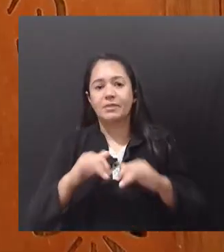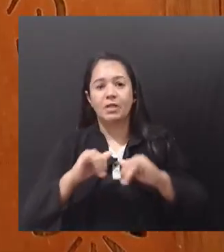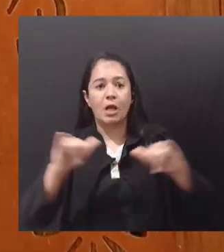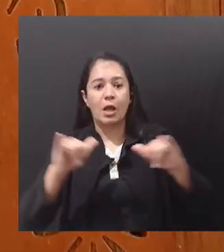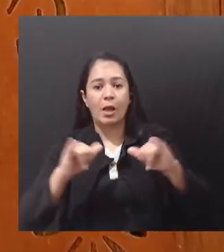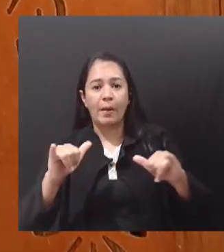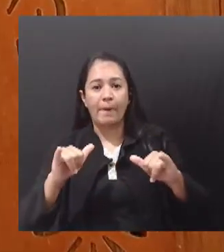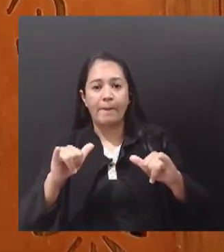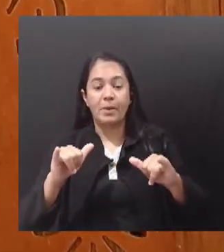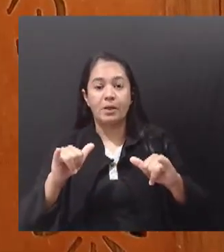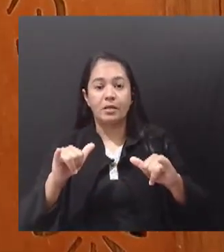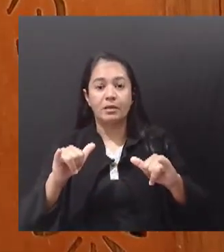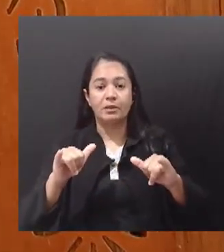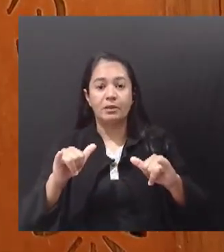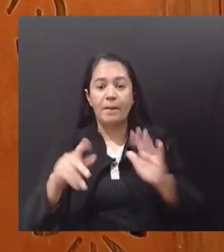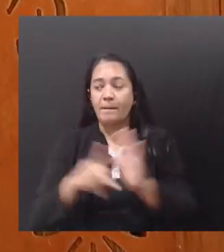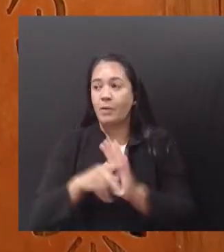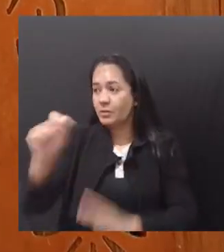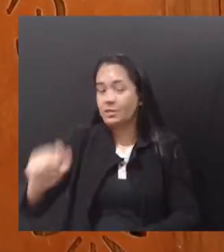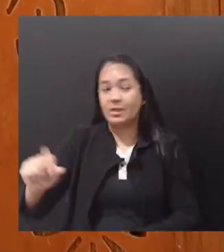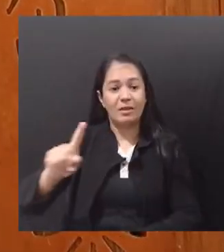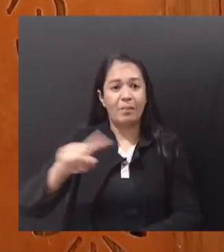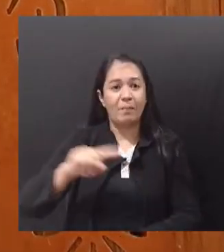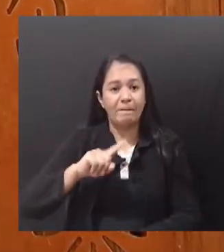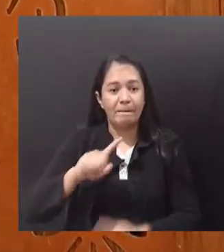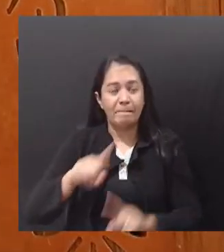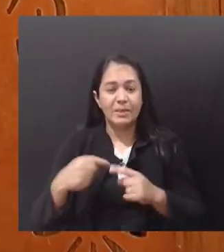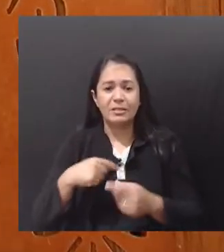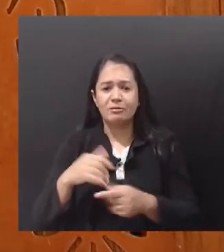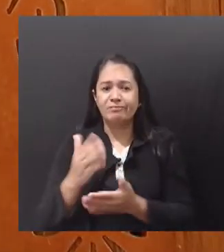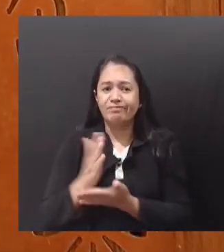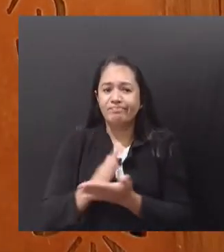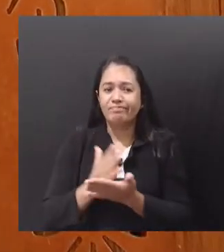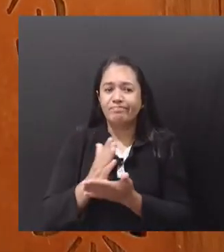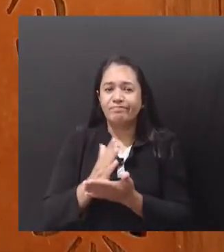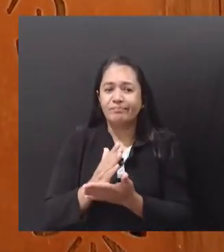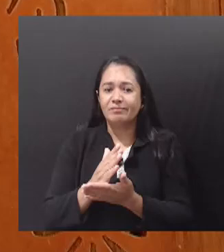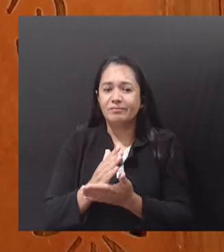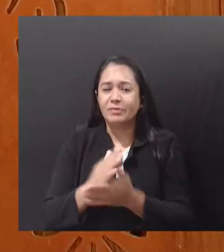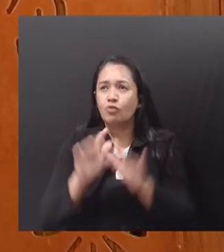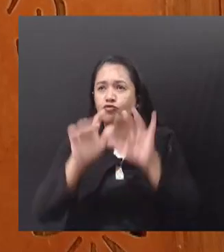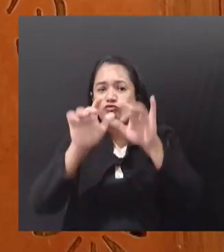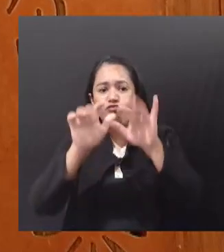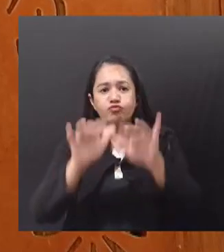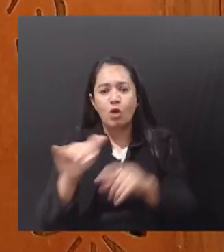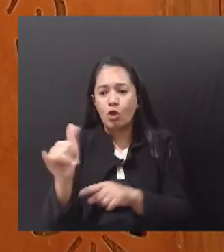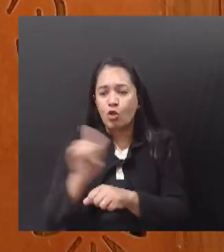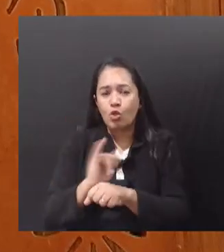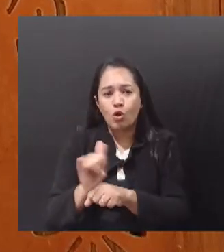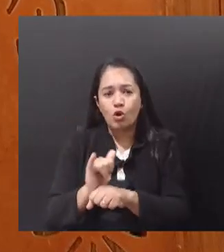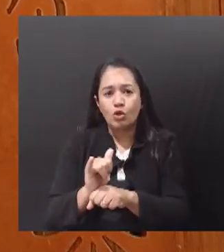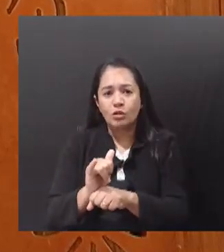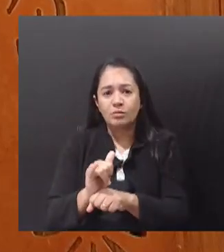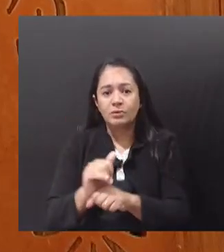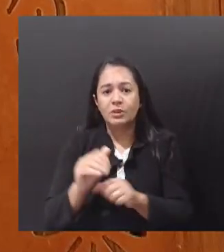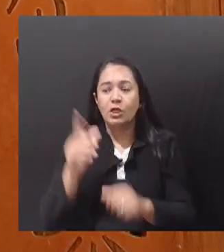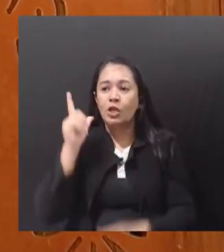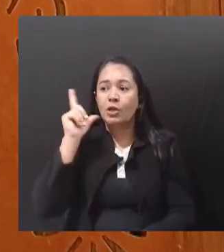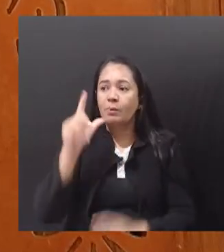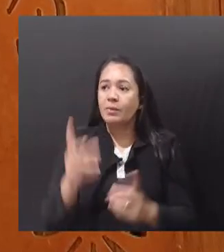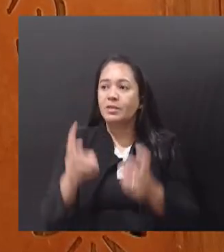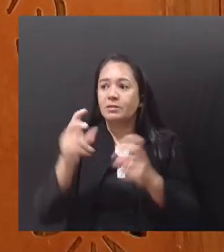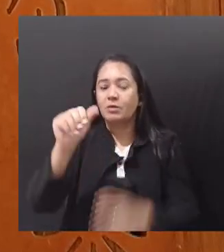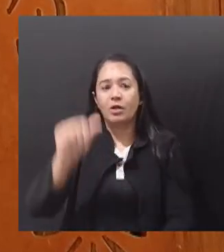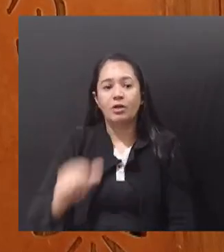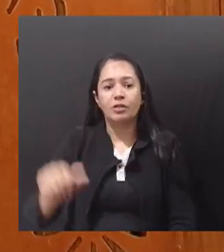da organização, mas eu, incomodado, fui no YouTube, digitei a região e cheguei até a Fraternidade, uma organização sem